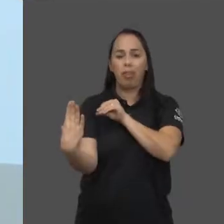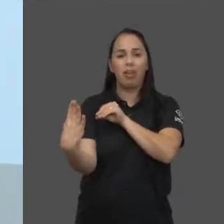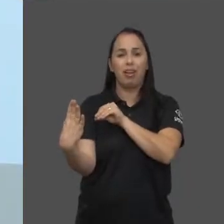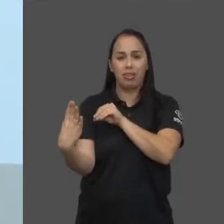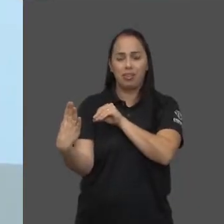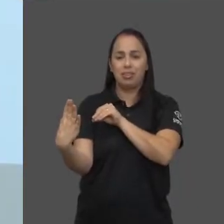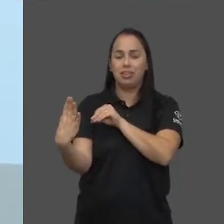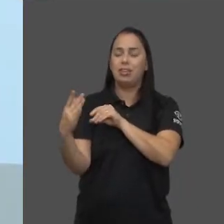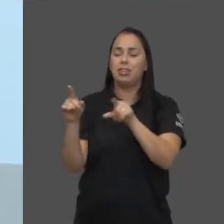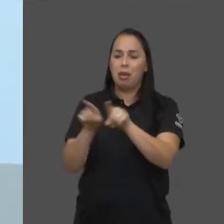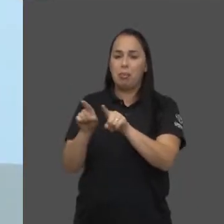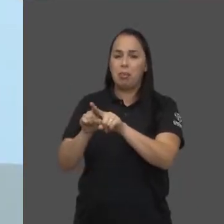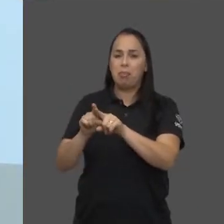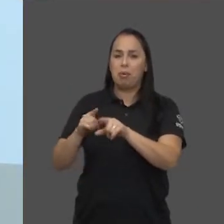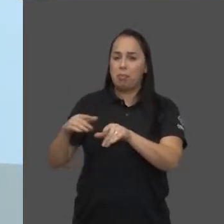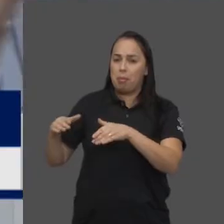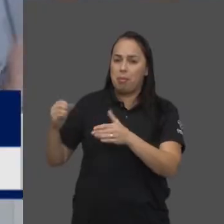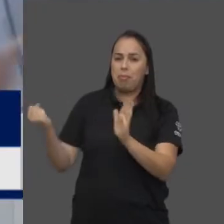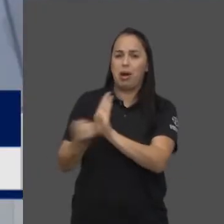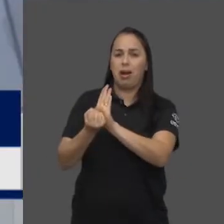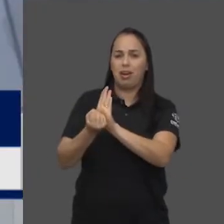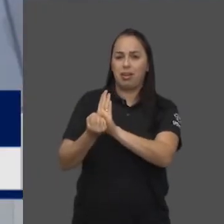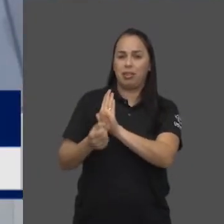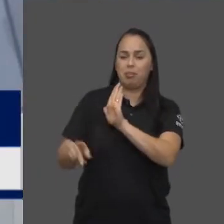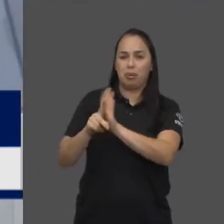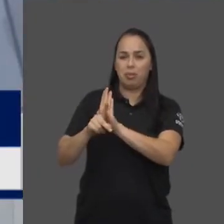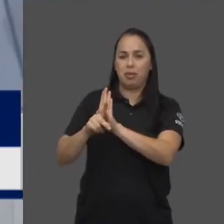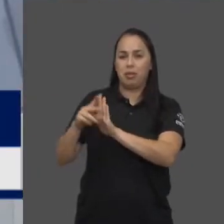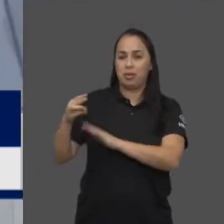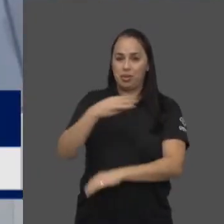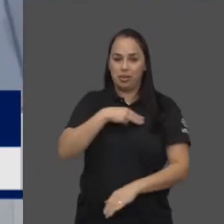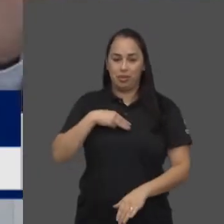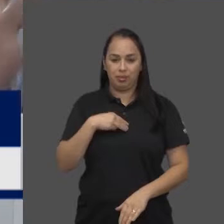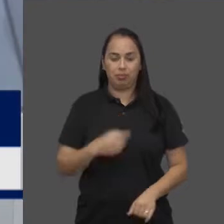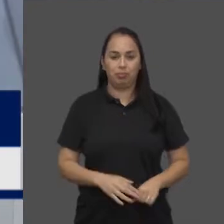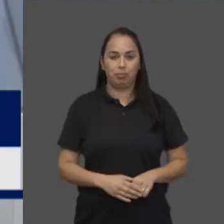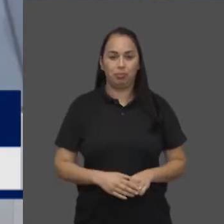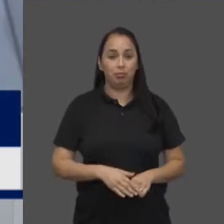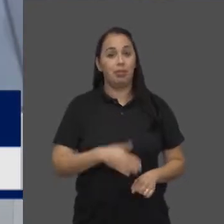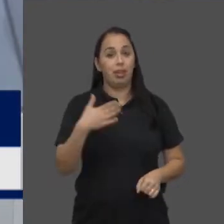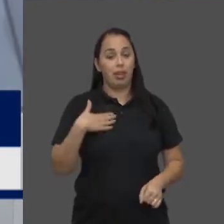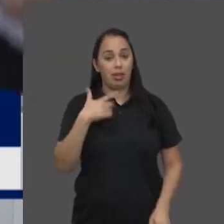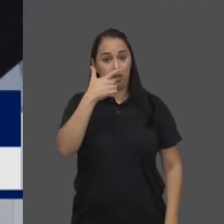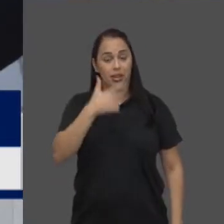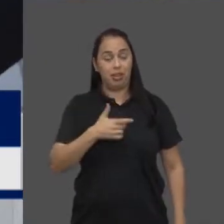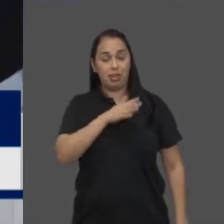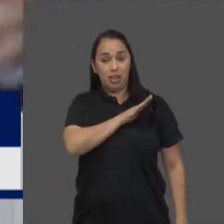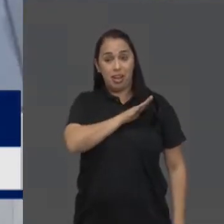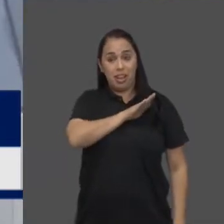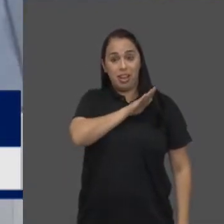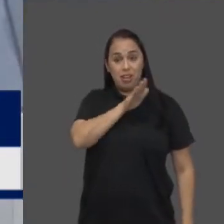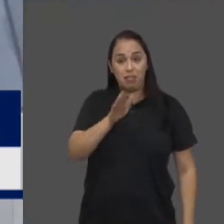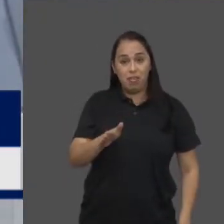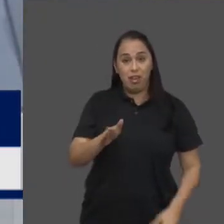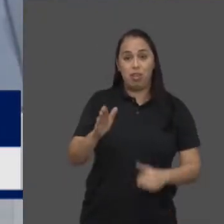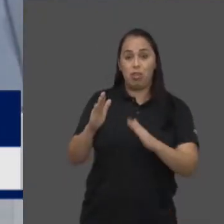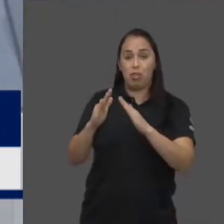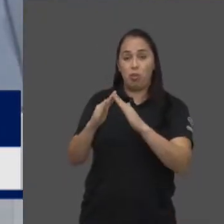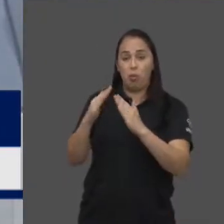juvenil o homenageado é um exemplo na área e tem deixado um legado na história do Senai estar lá